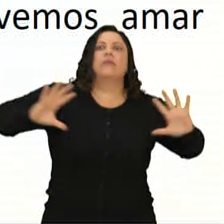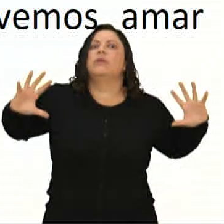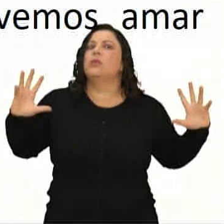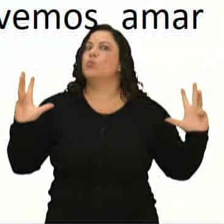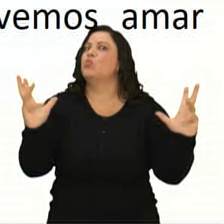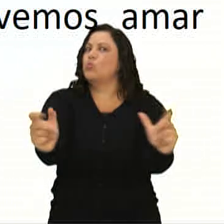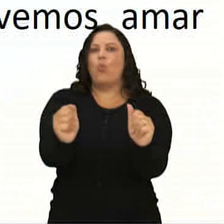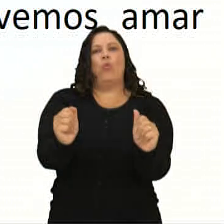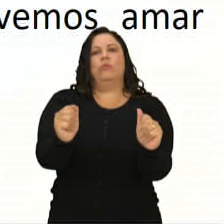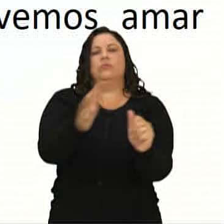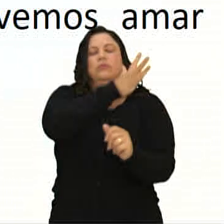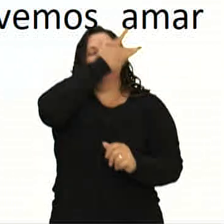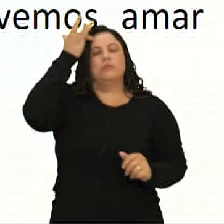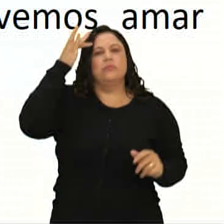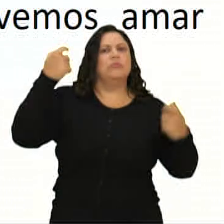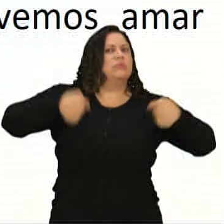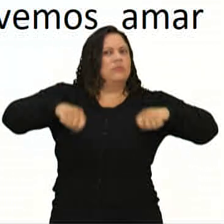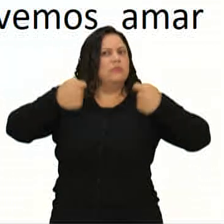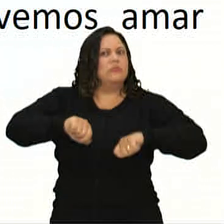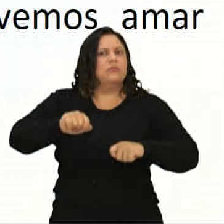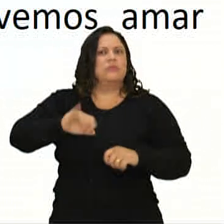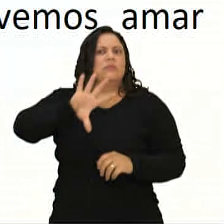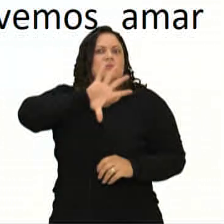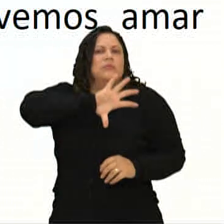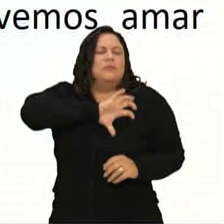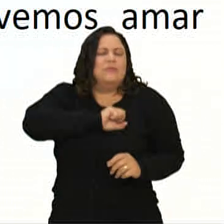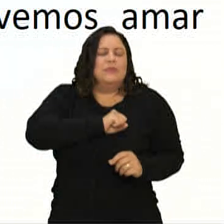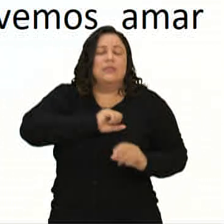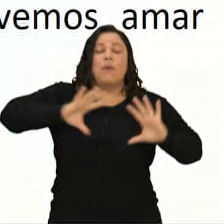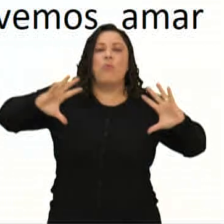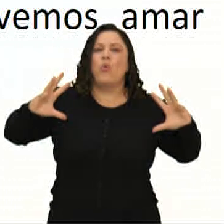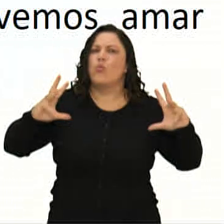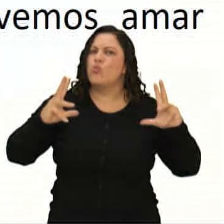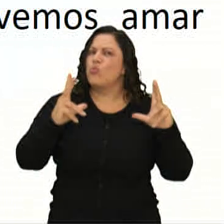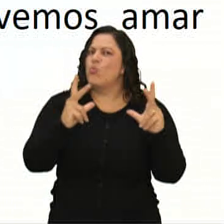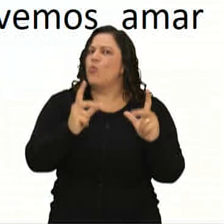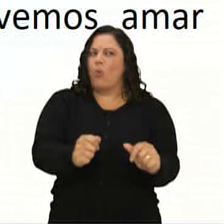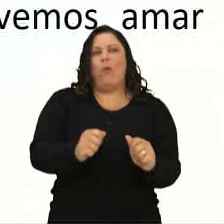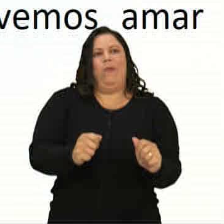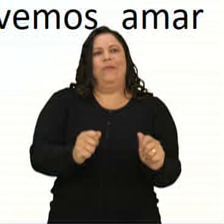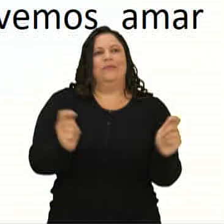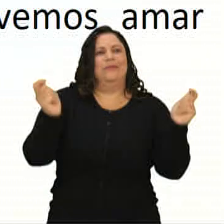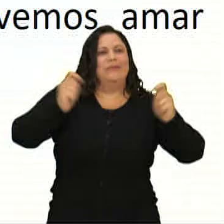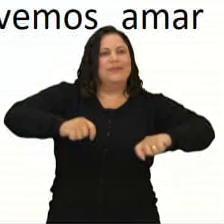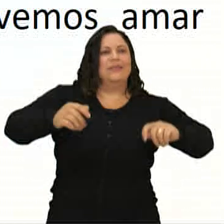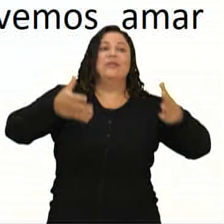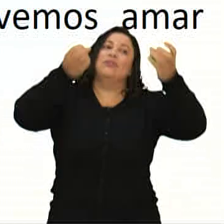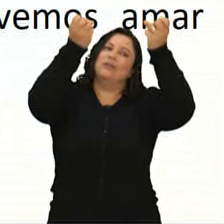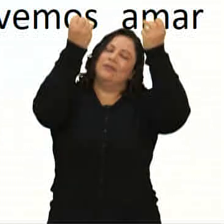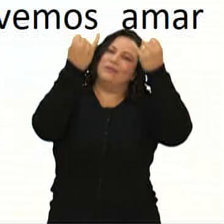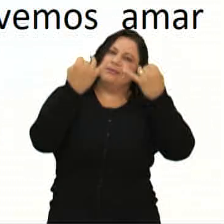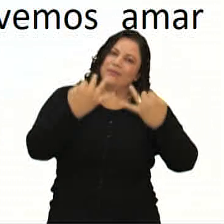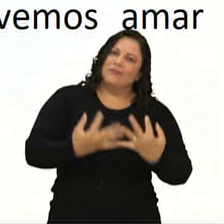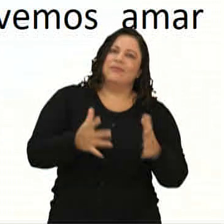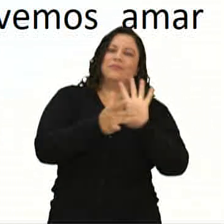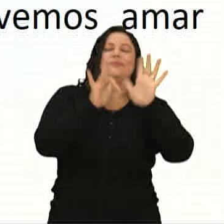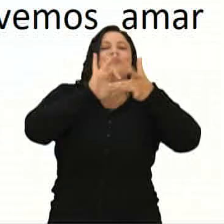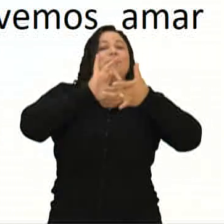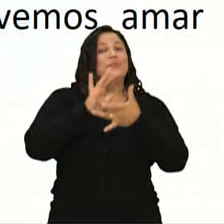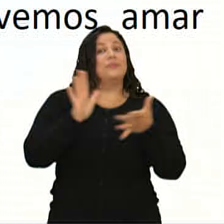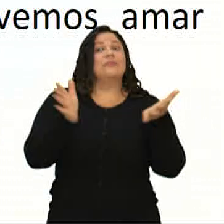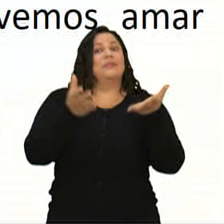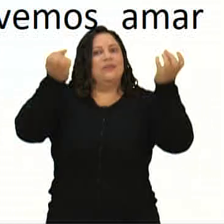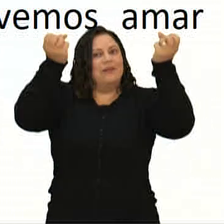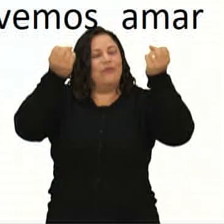mesmo as que, segundo a opinião comum, merecem a dureza de seu destino. Como já foi mencionado, Jesus chega a dizer que